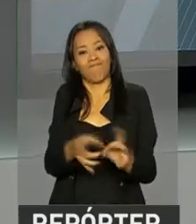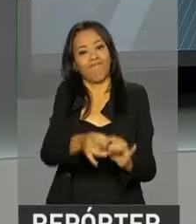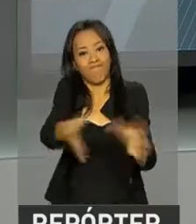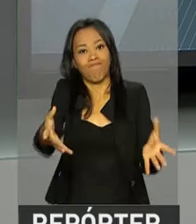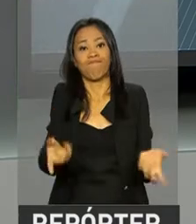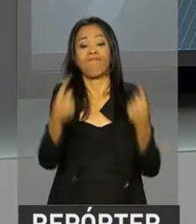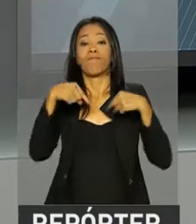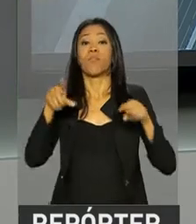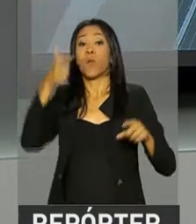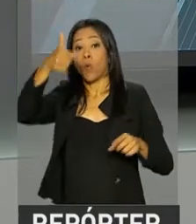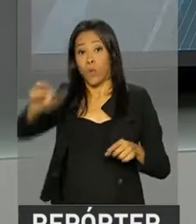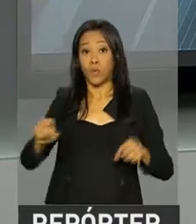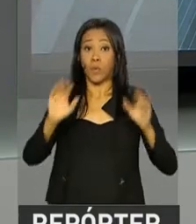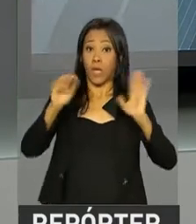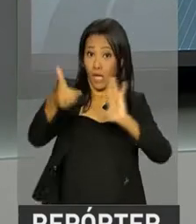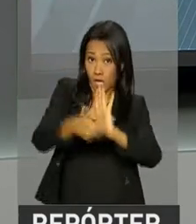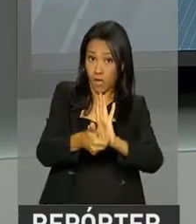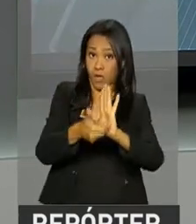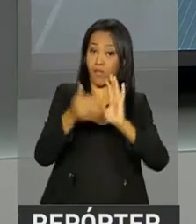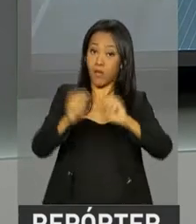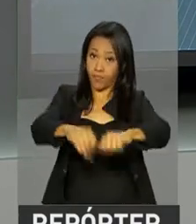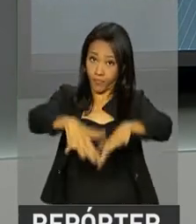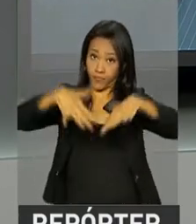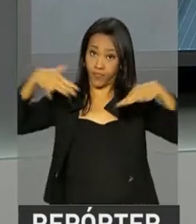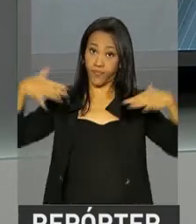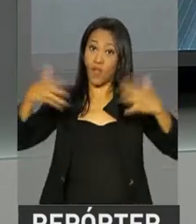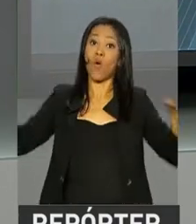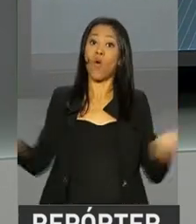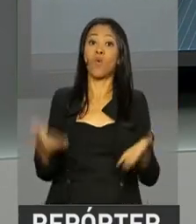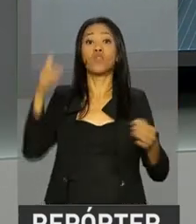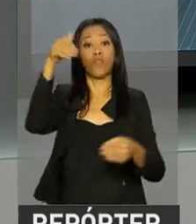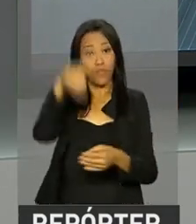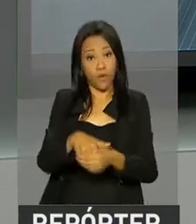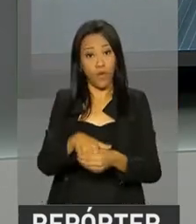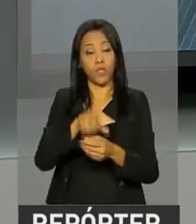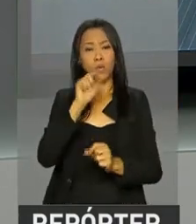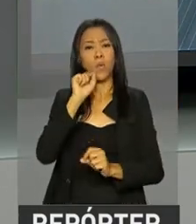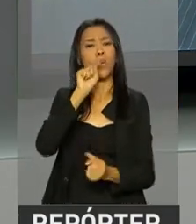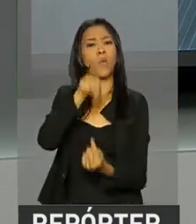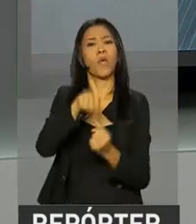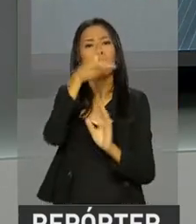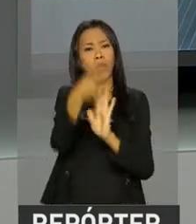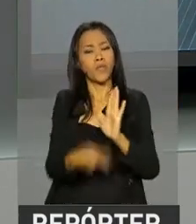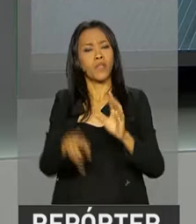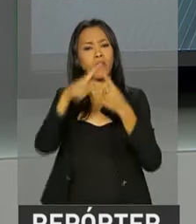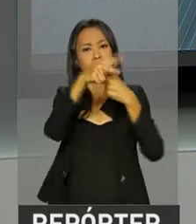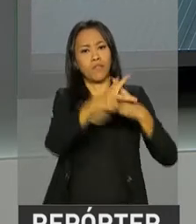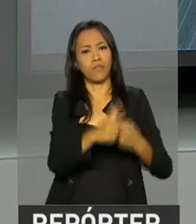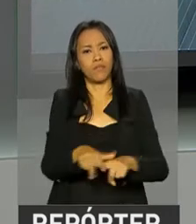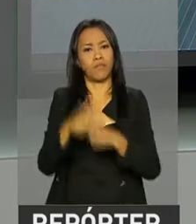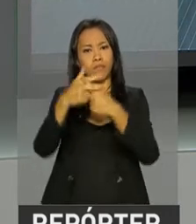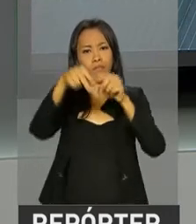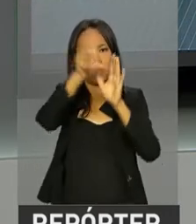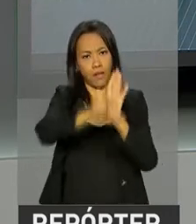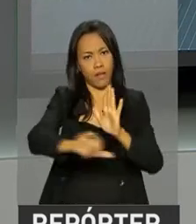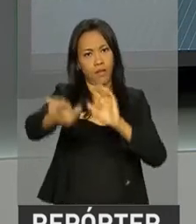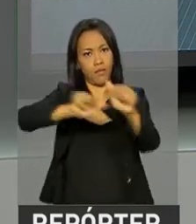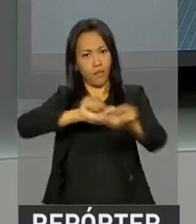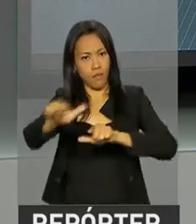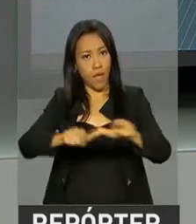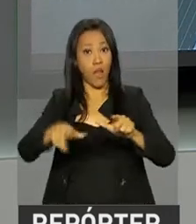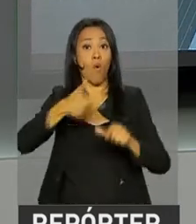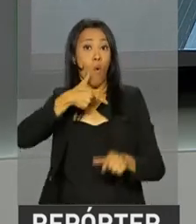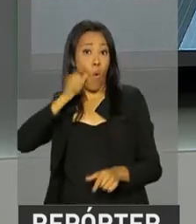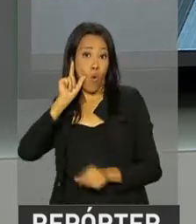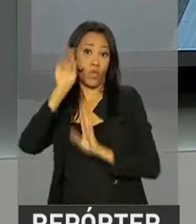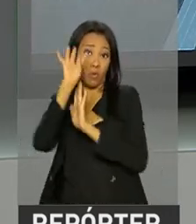câmara dos deputados vota hoje o projeto de modernização das leis trabalhistas o texto foi aprovado ontem